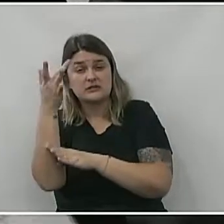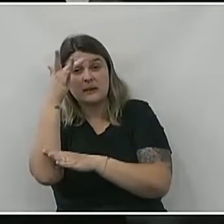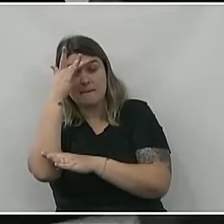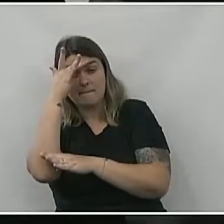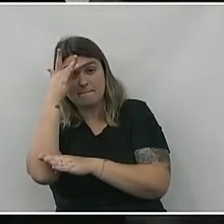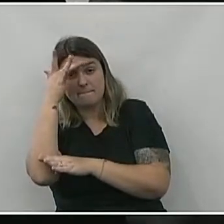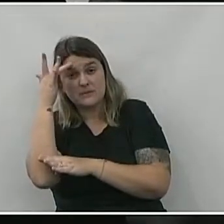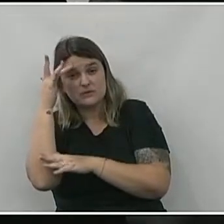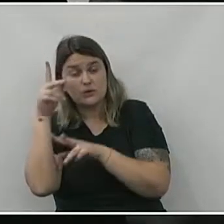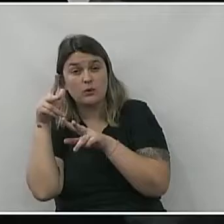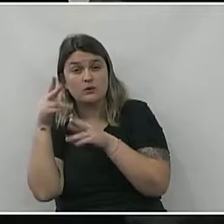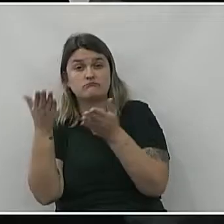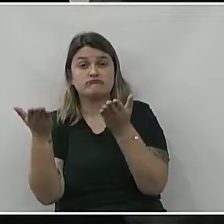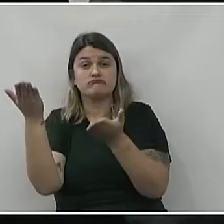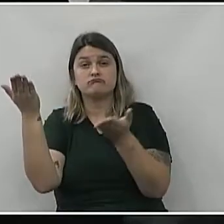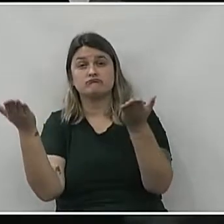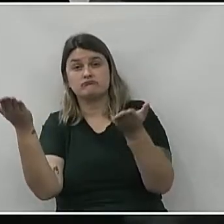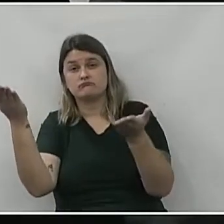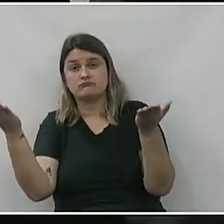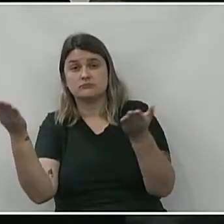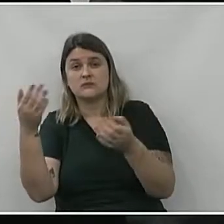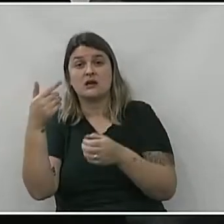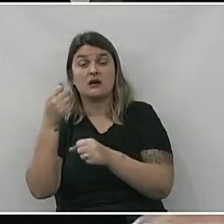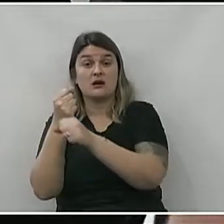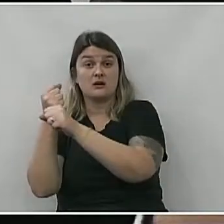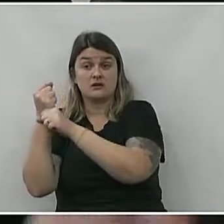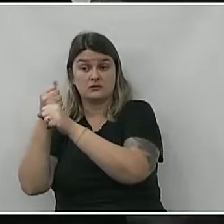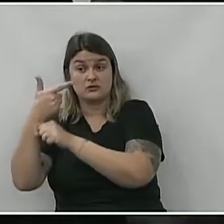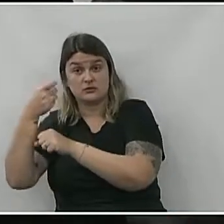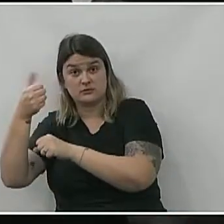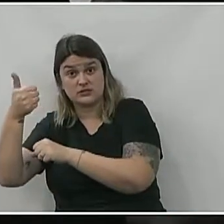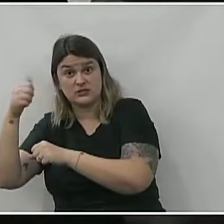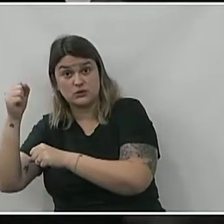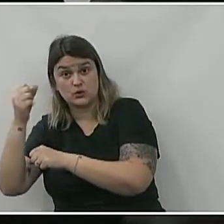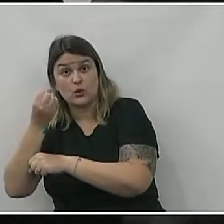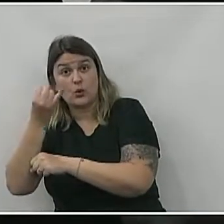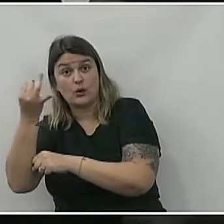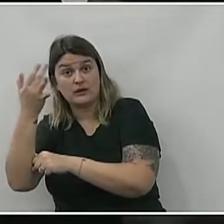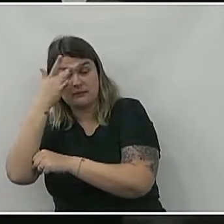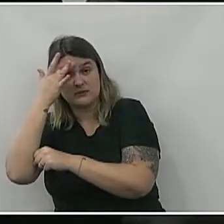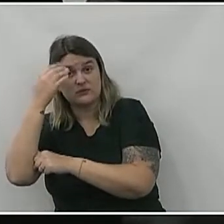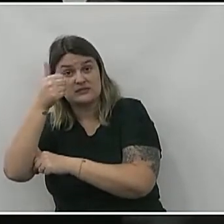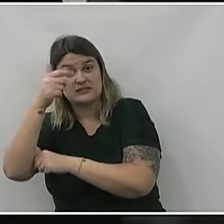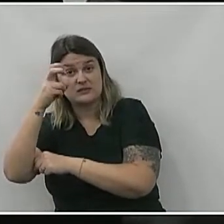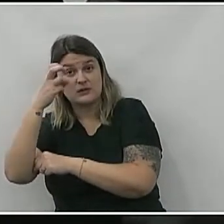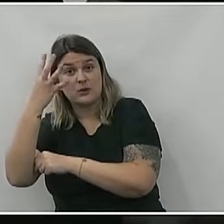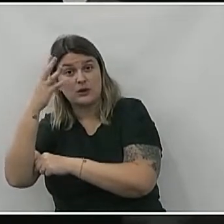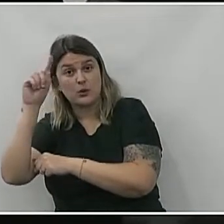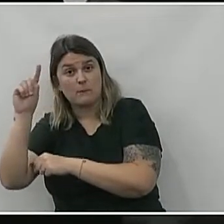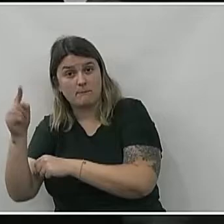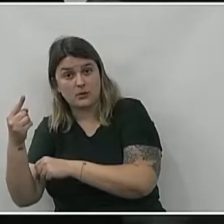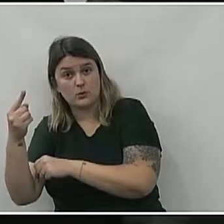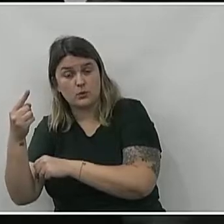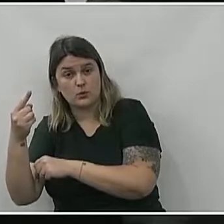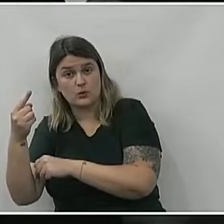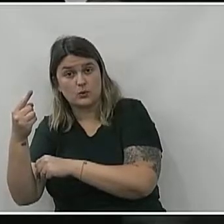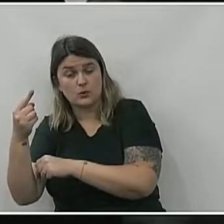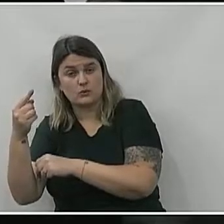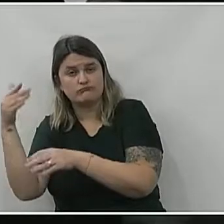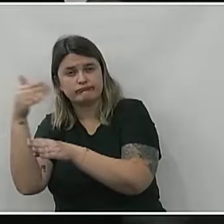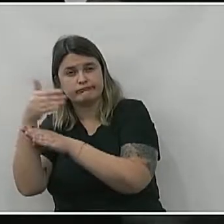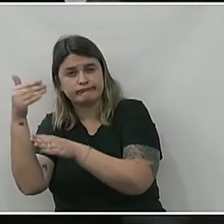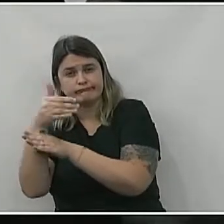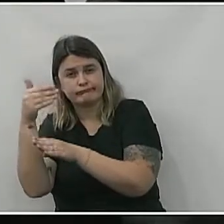passageiros equivalentes, que em 2018, total de passageiros, 154.314,